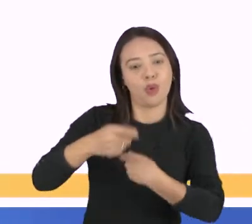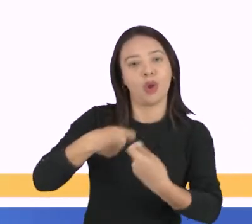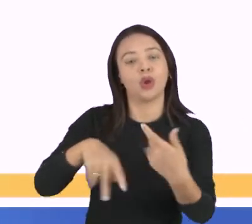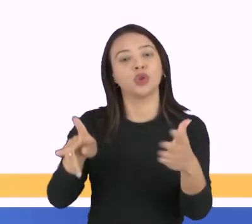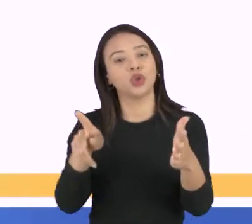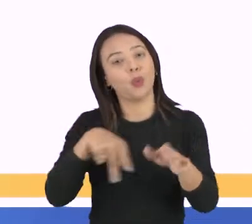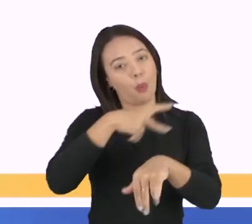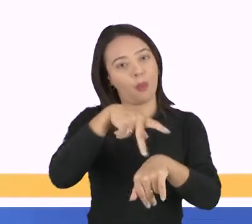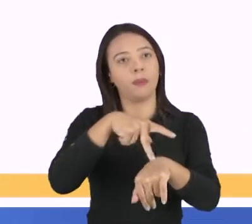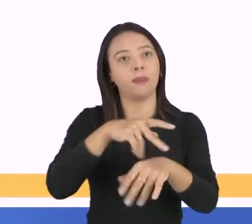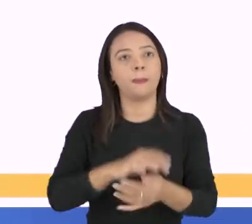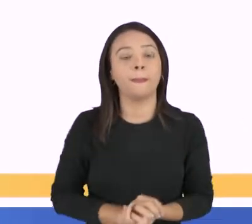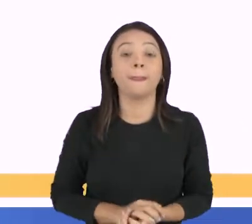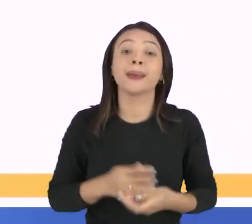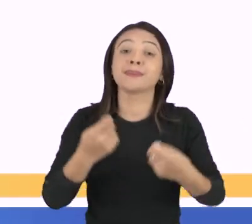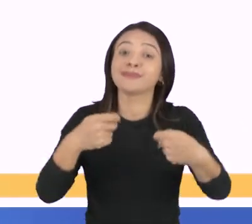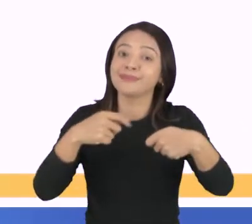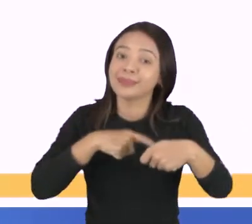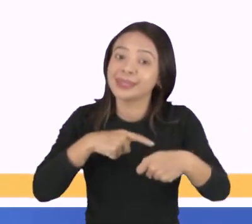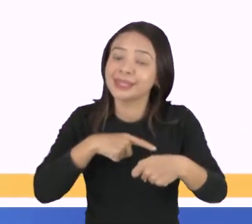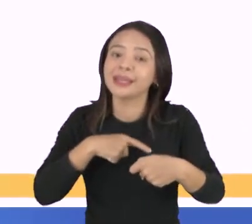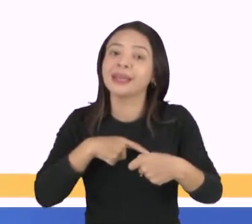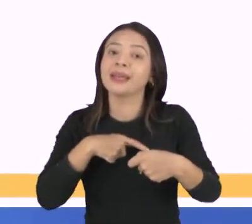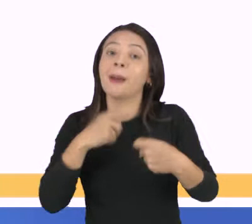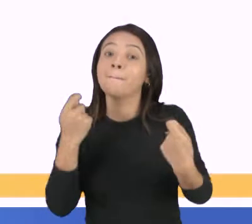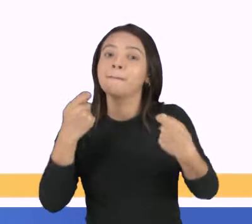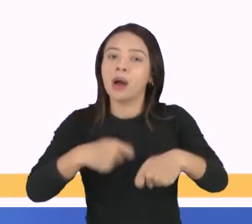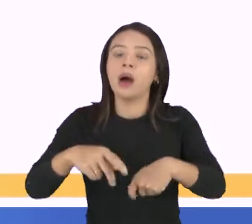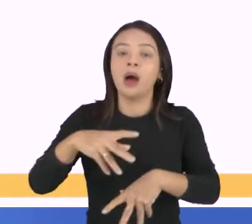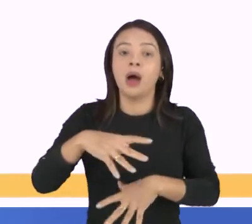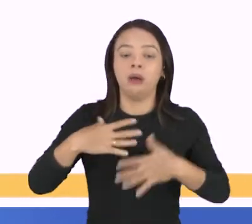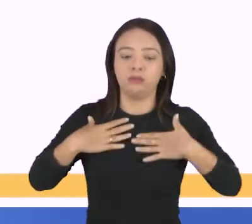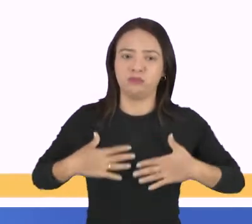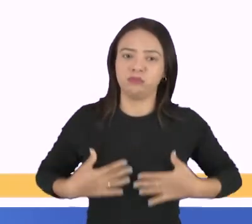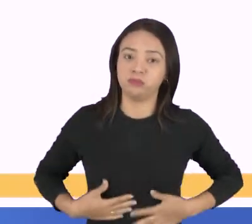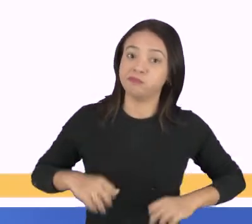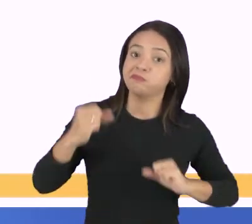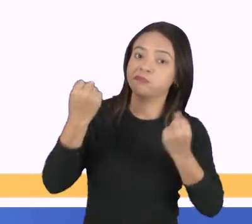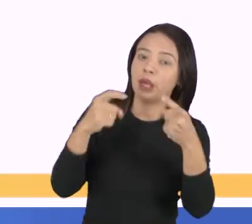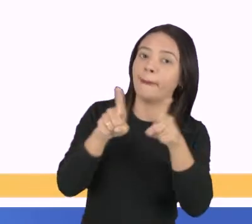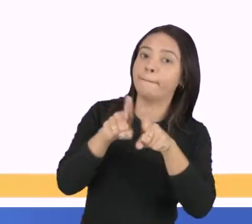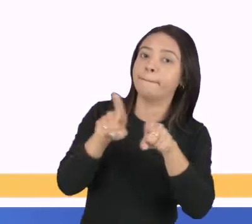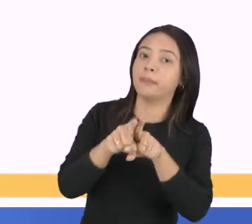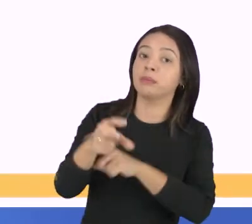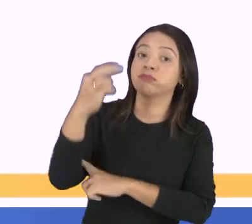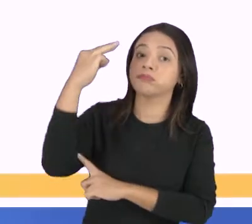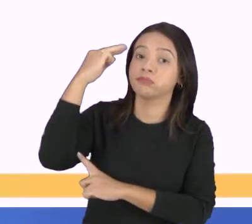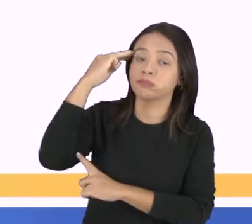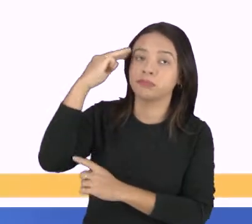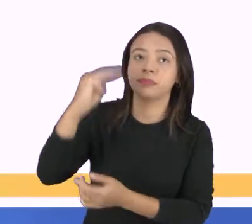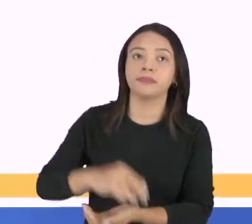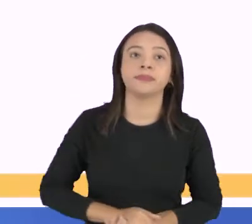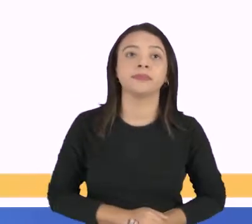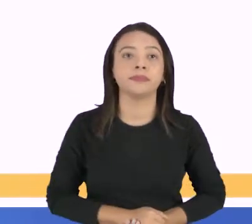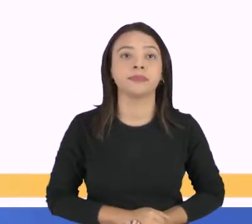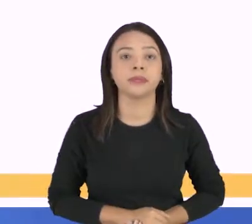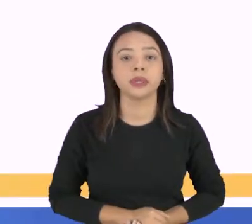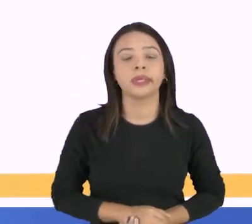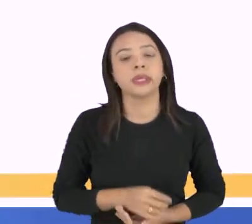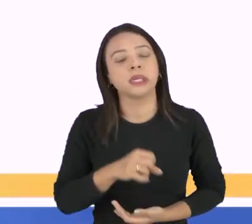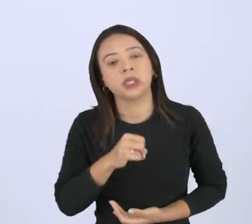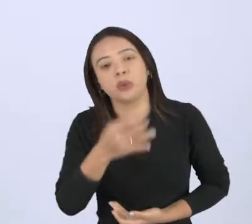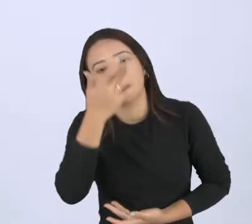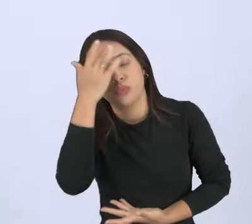de capacidades físicas e mentais. Geralmente as pessoas, quando vão, inclusive, participar de algum tipo de